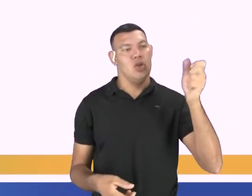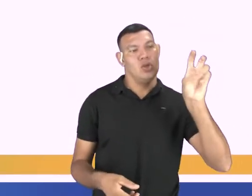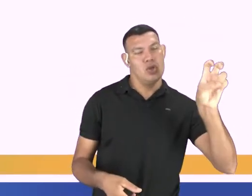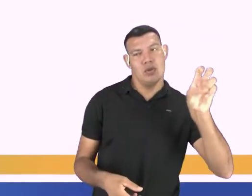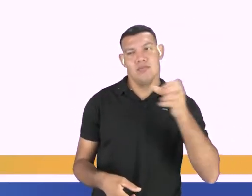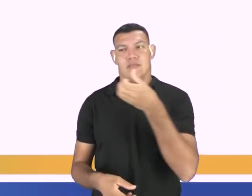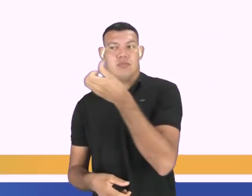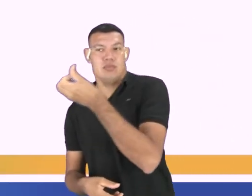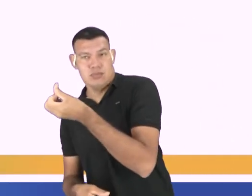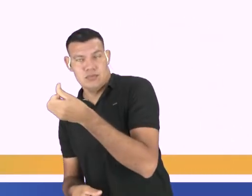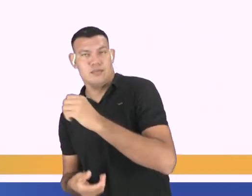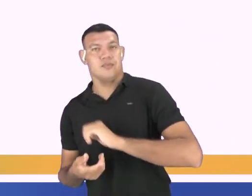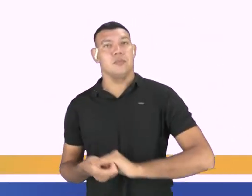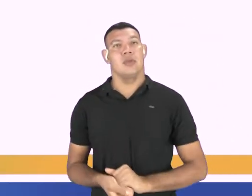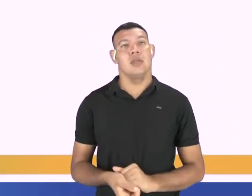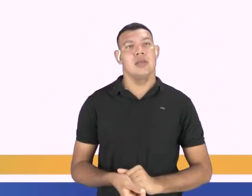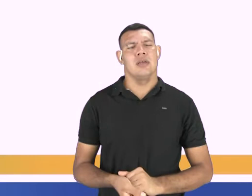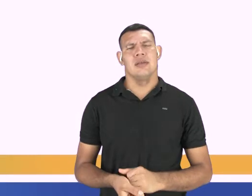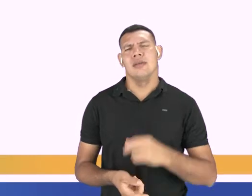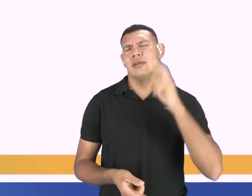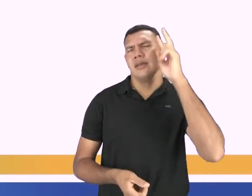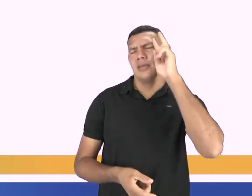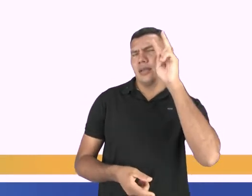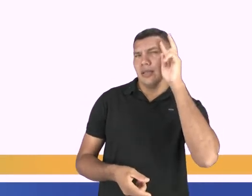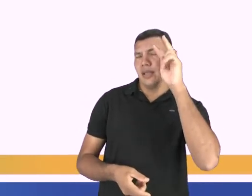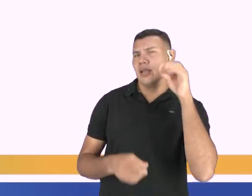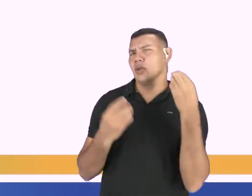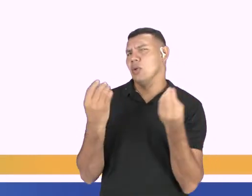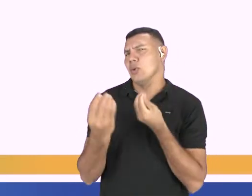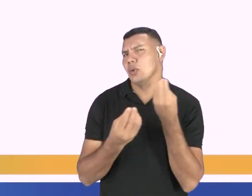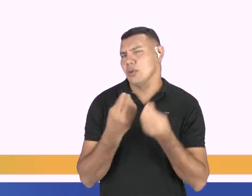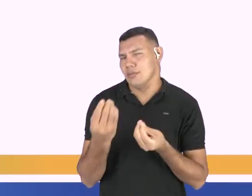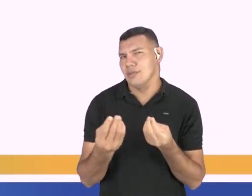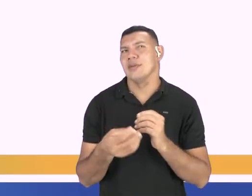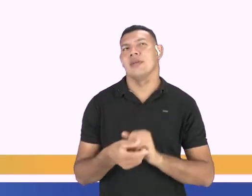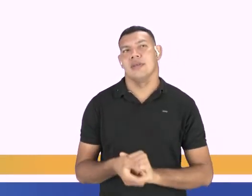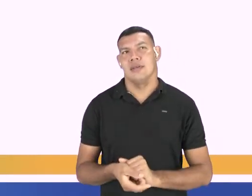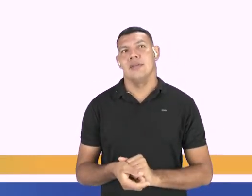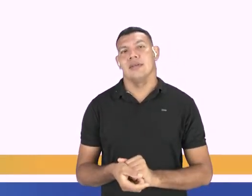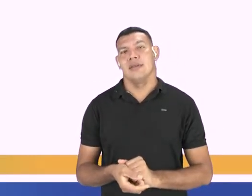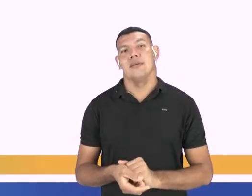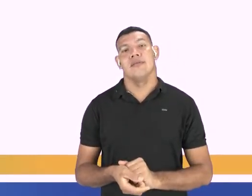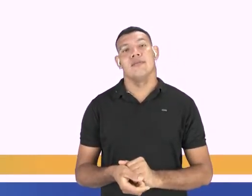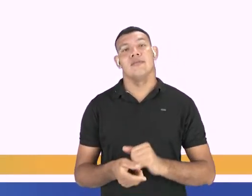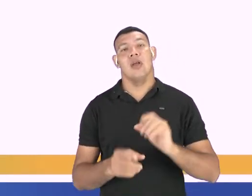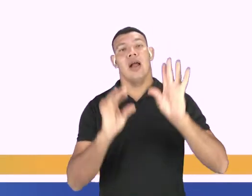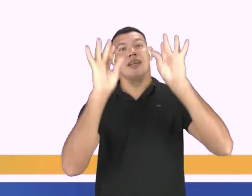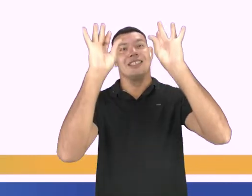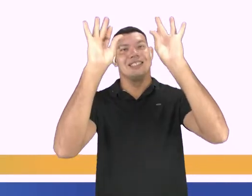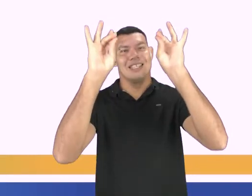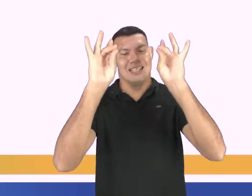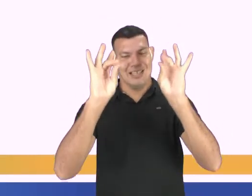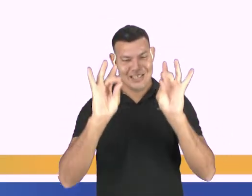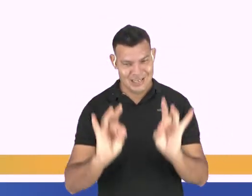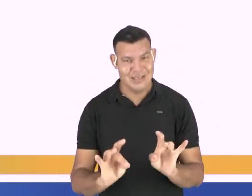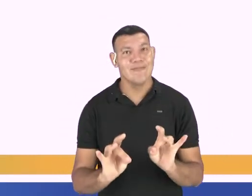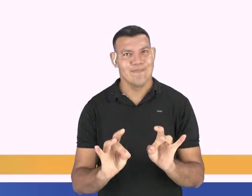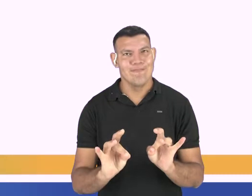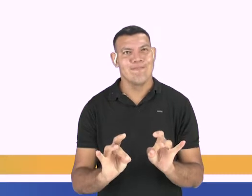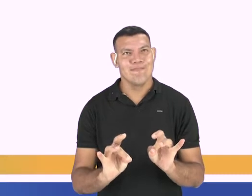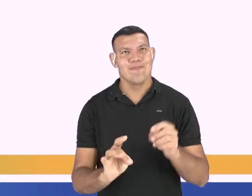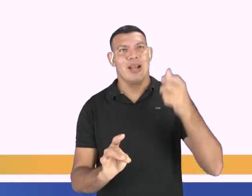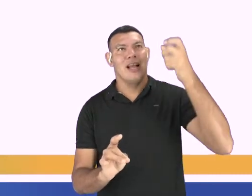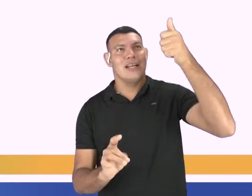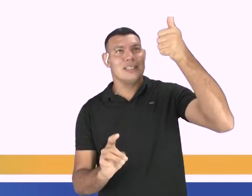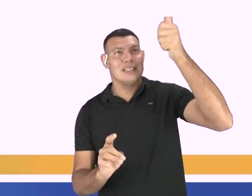6. Bom, se você não lembra, a realização do MMC vem através da fatoração dos números, né?